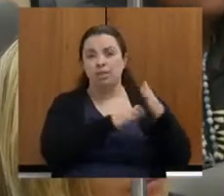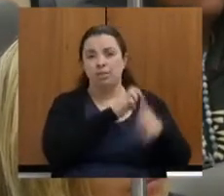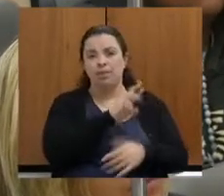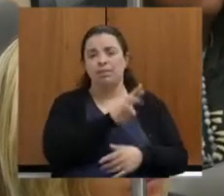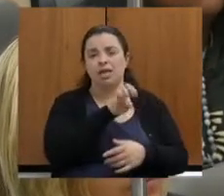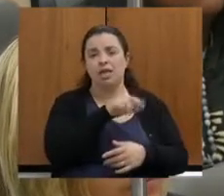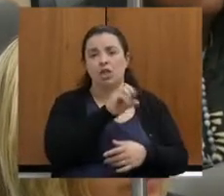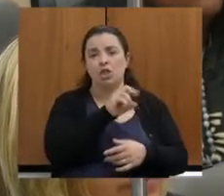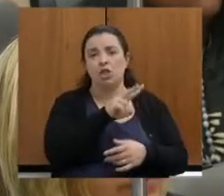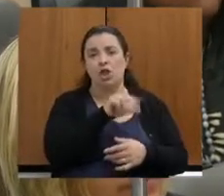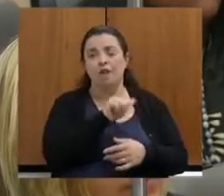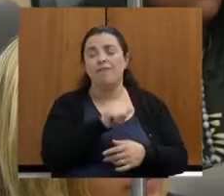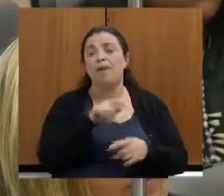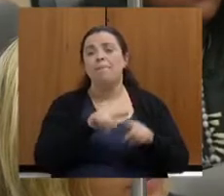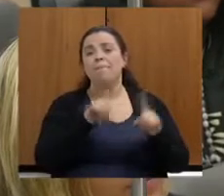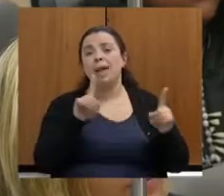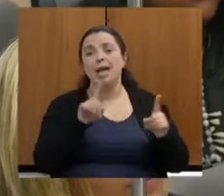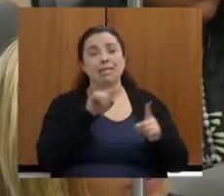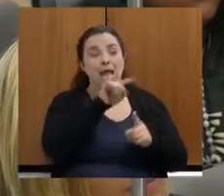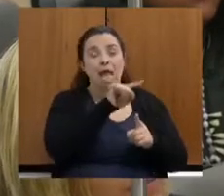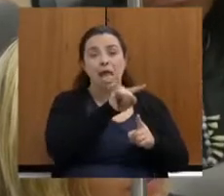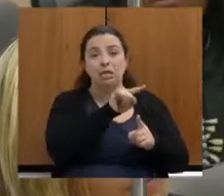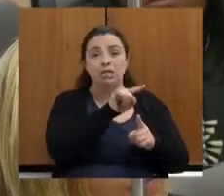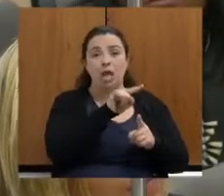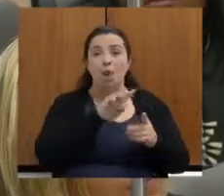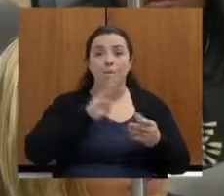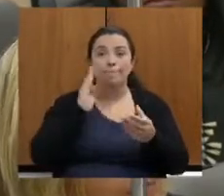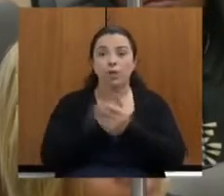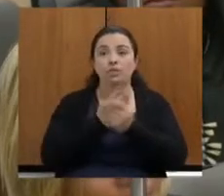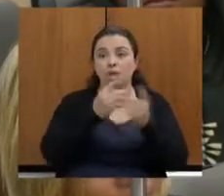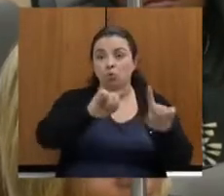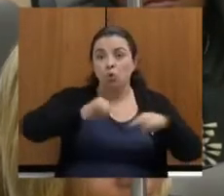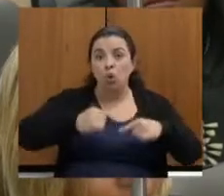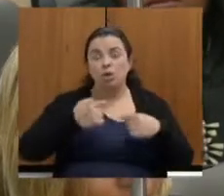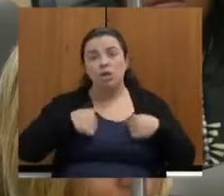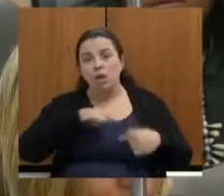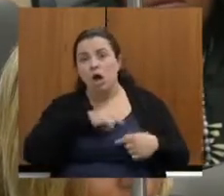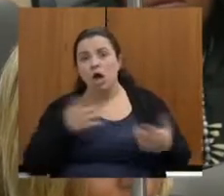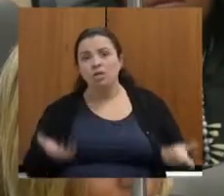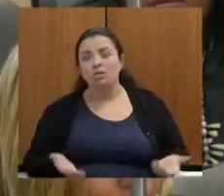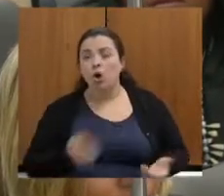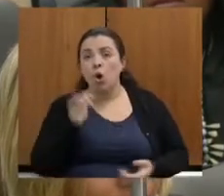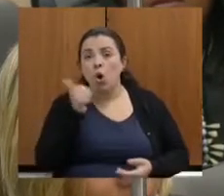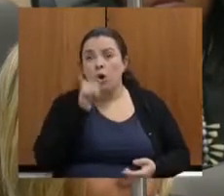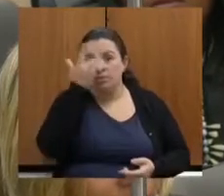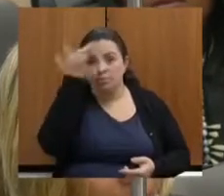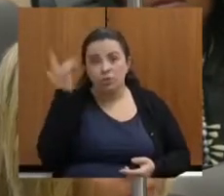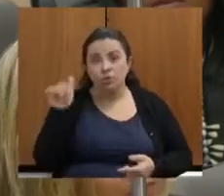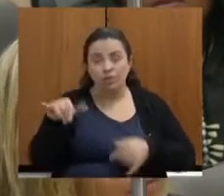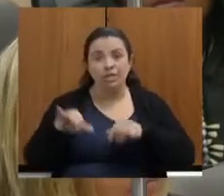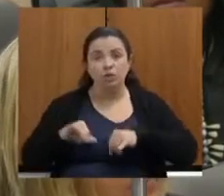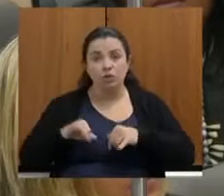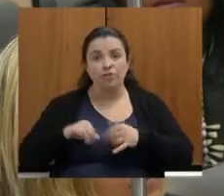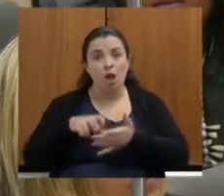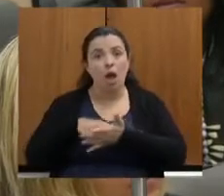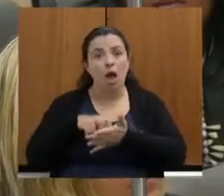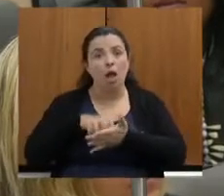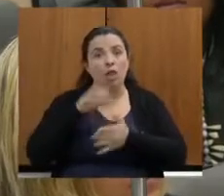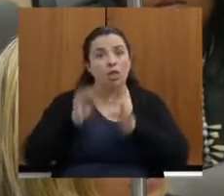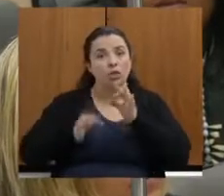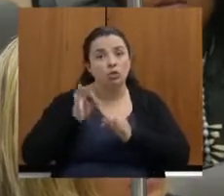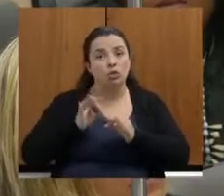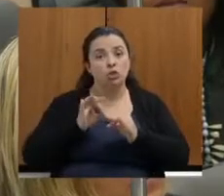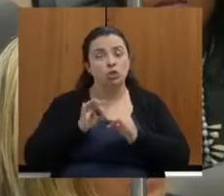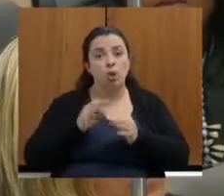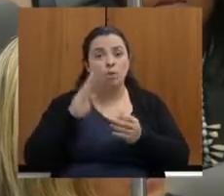a gente foi processado ainda né 11 pessoas lá foram tão sofrendo processo e por causa disso